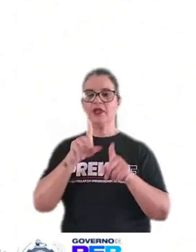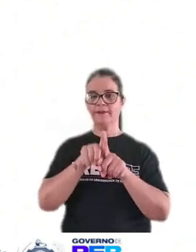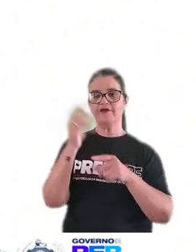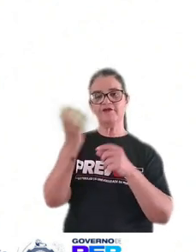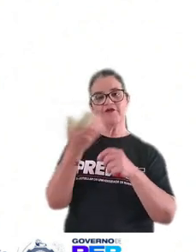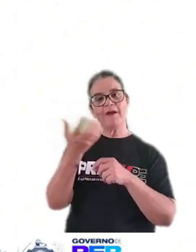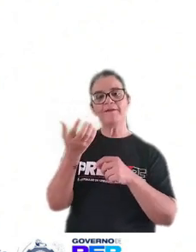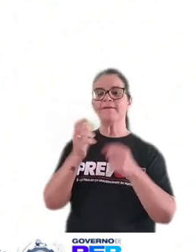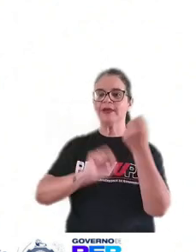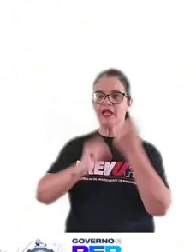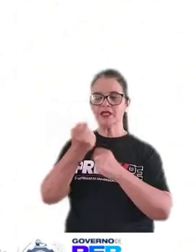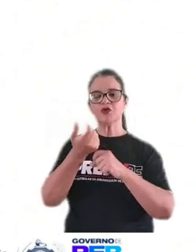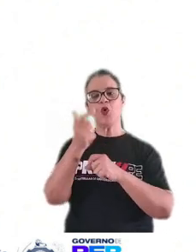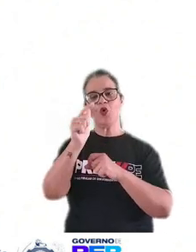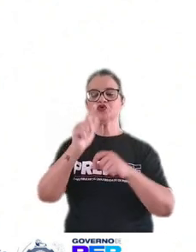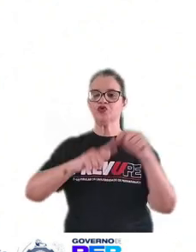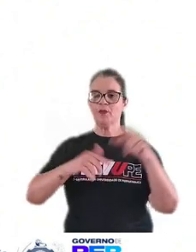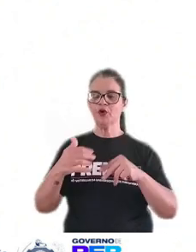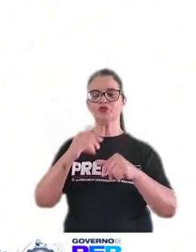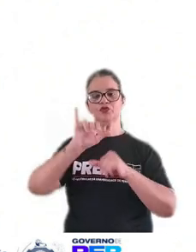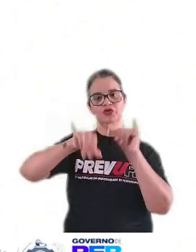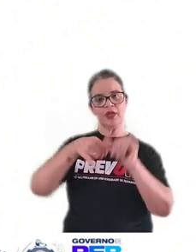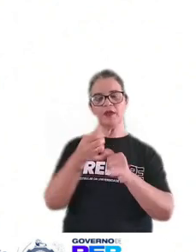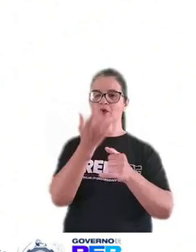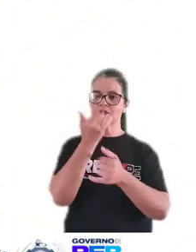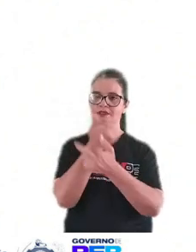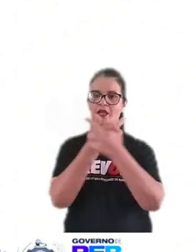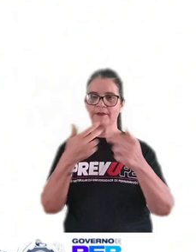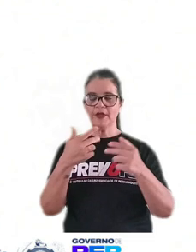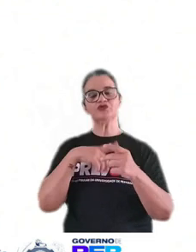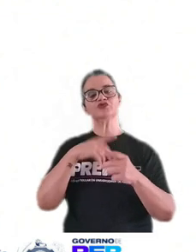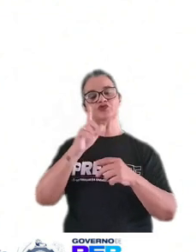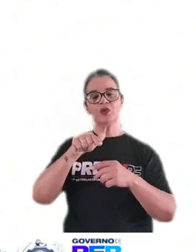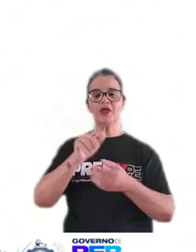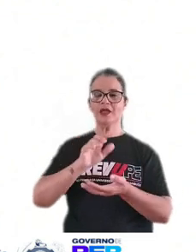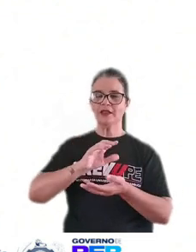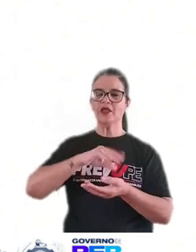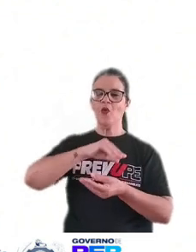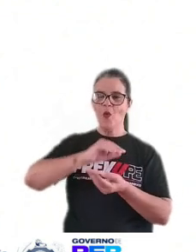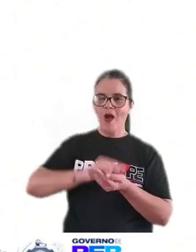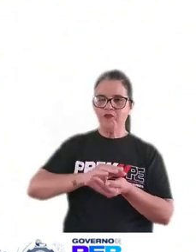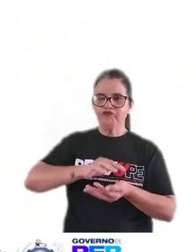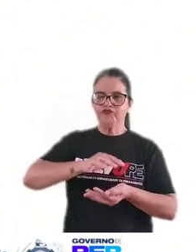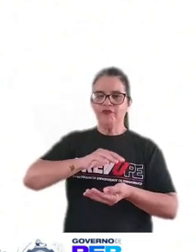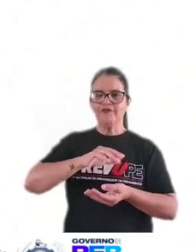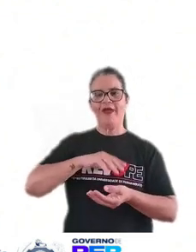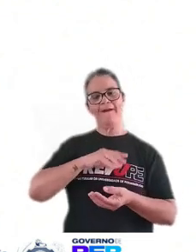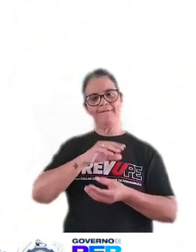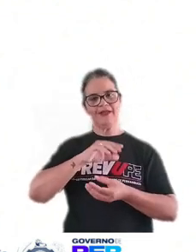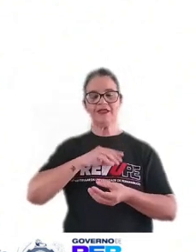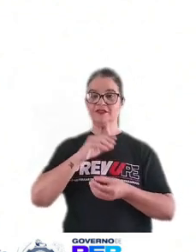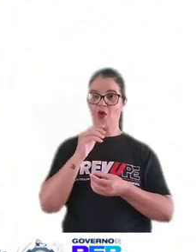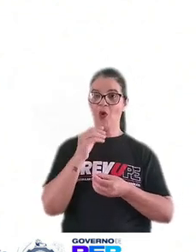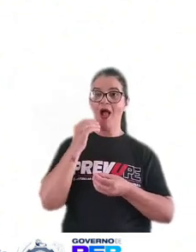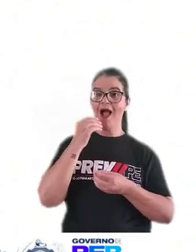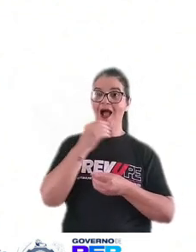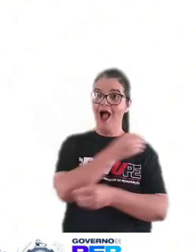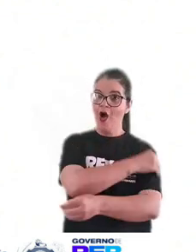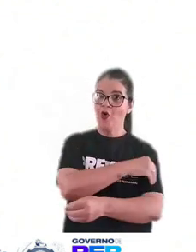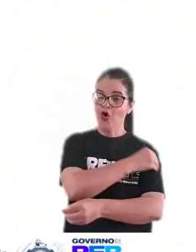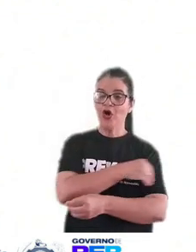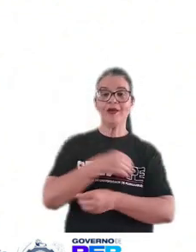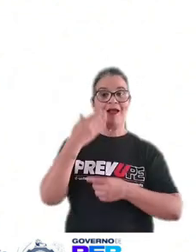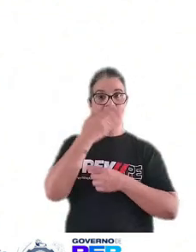bem como na fabricação de outros produtos químicos e alimentos durante uma fermentação alcoólica a